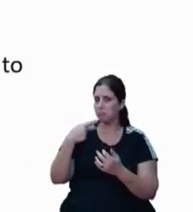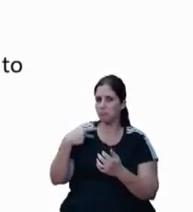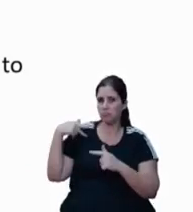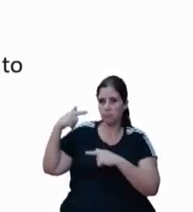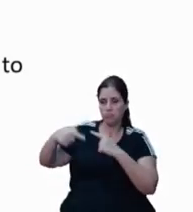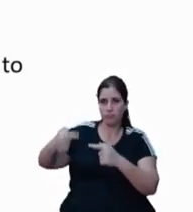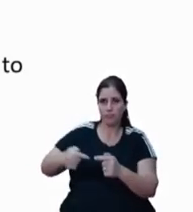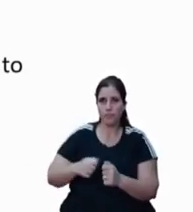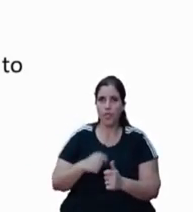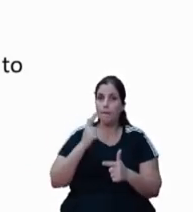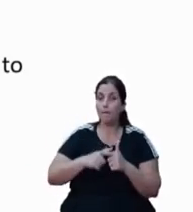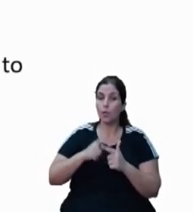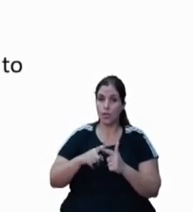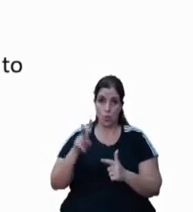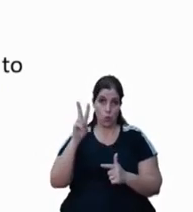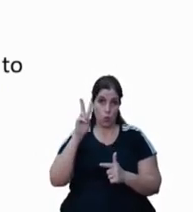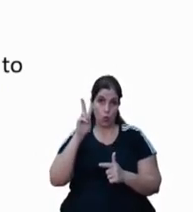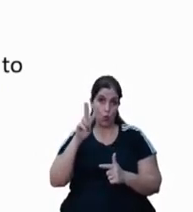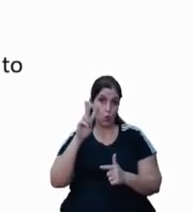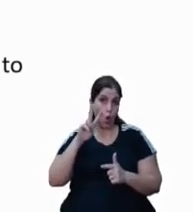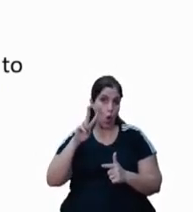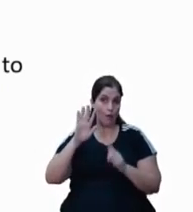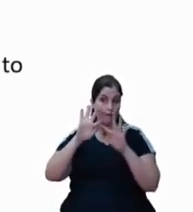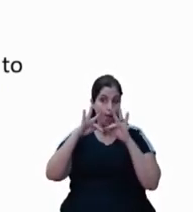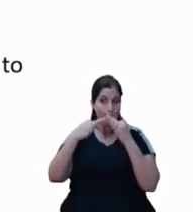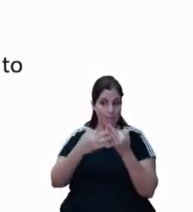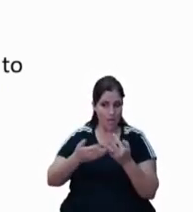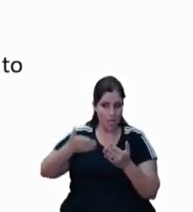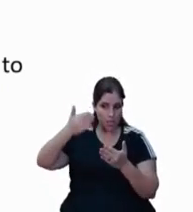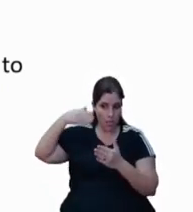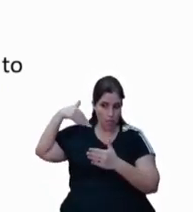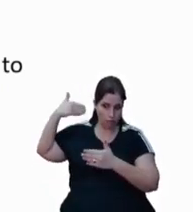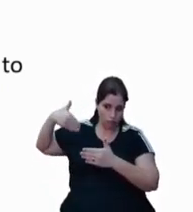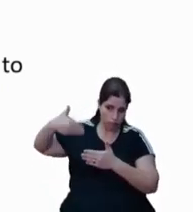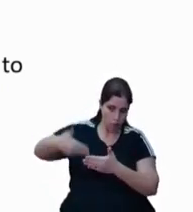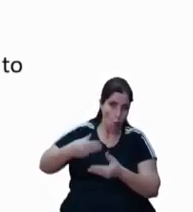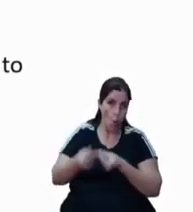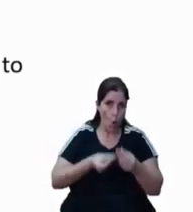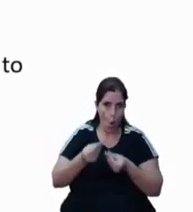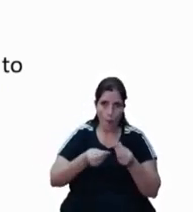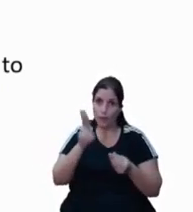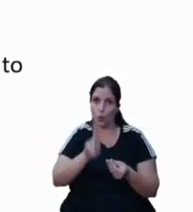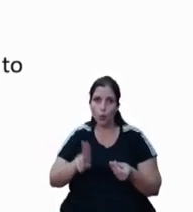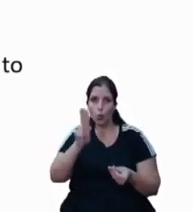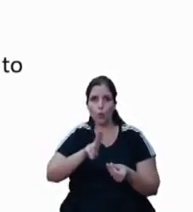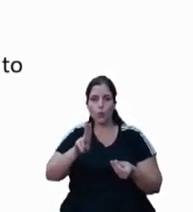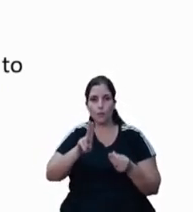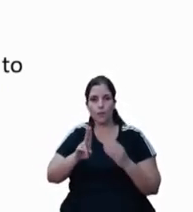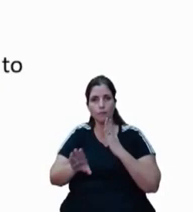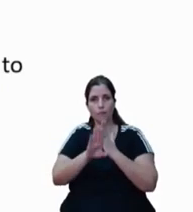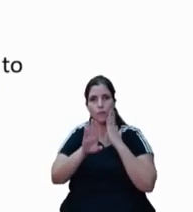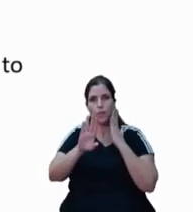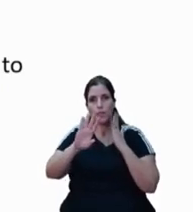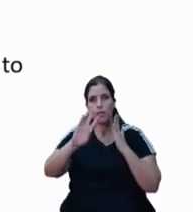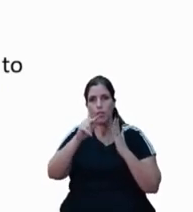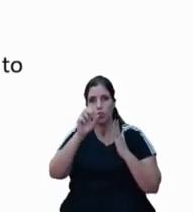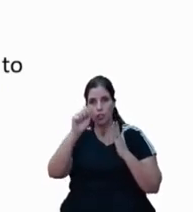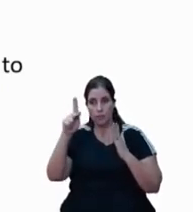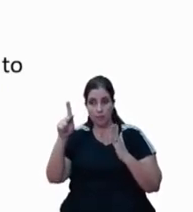a história familiar ou os resultados dos testes genéticos não são usados para distinguir as síndromes HSP das